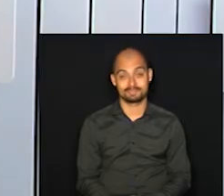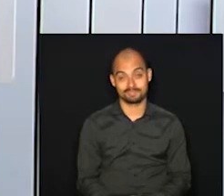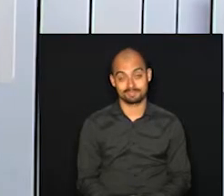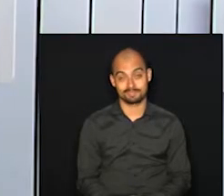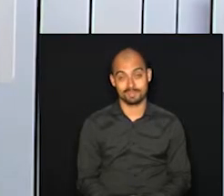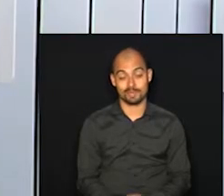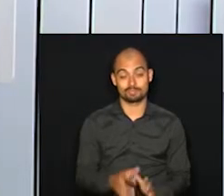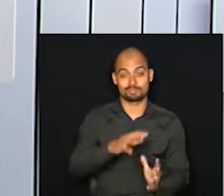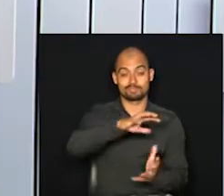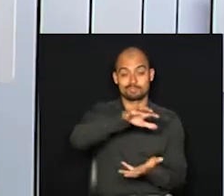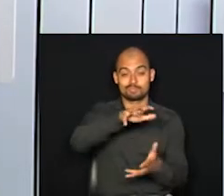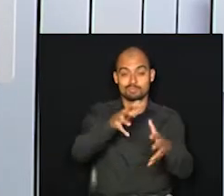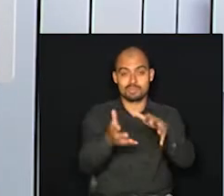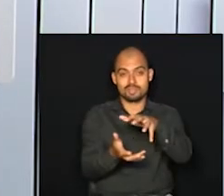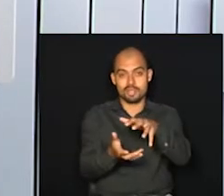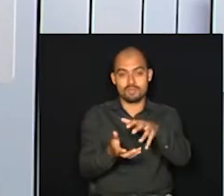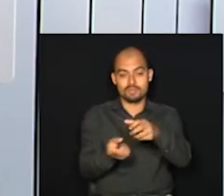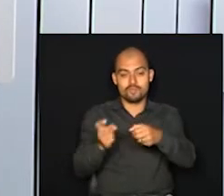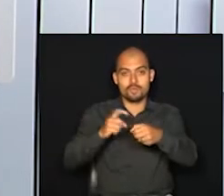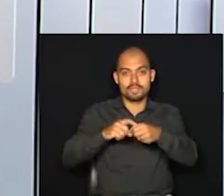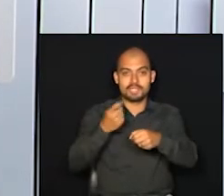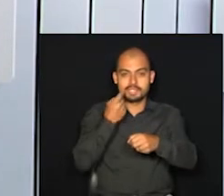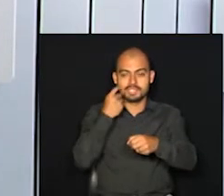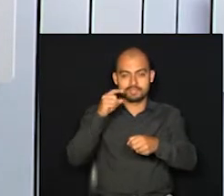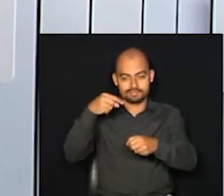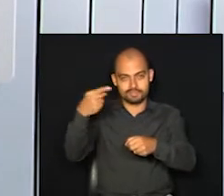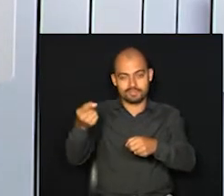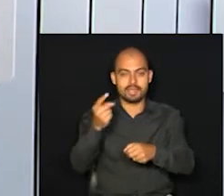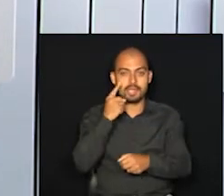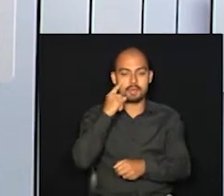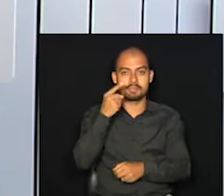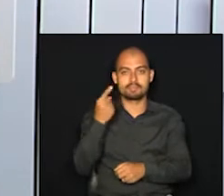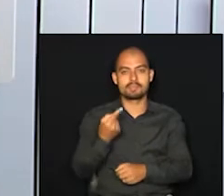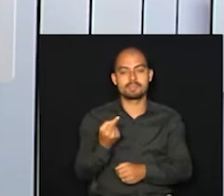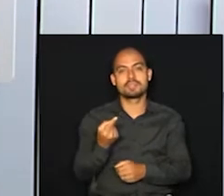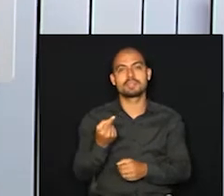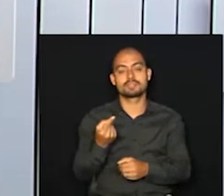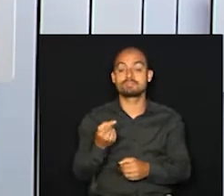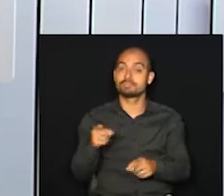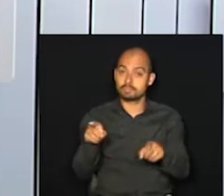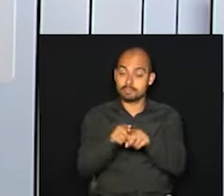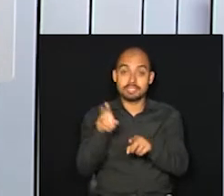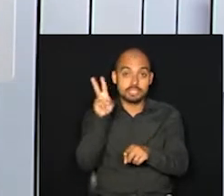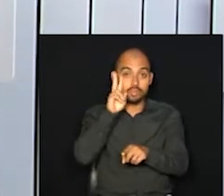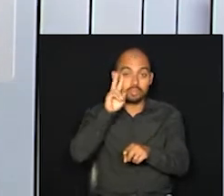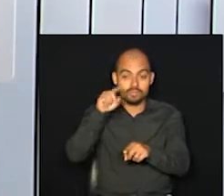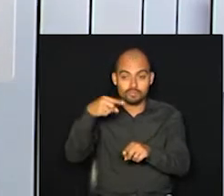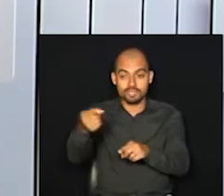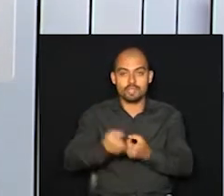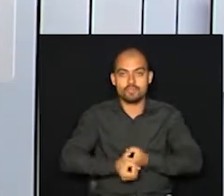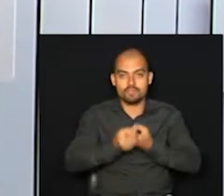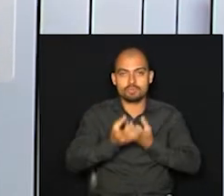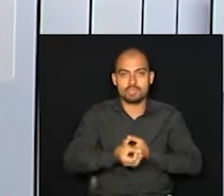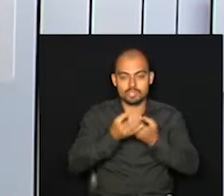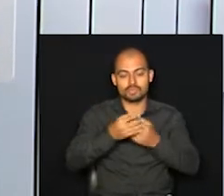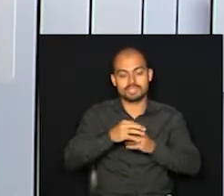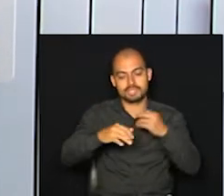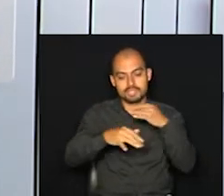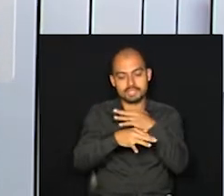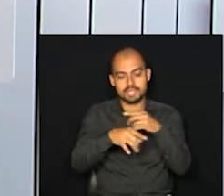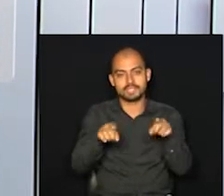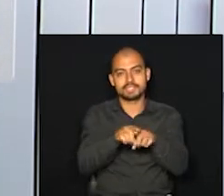O Giro Ambiental volta na sexta-feira e a Mirna Abreu retorna na segunda-feira com as notícias da metrópole e